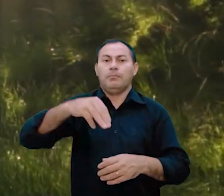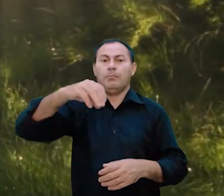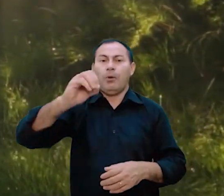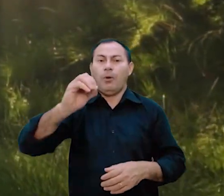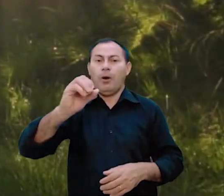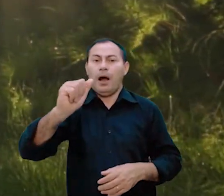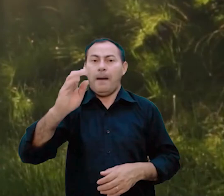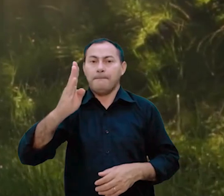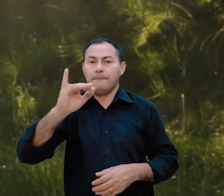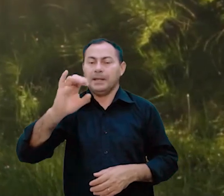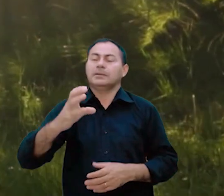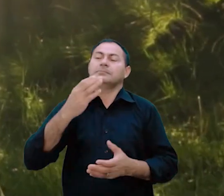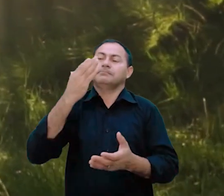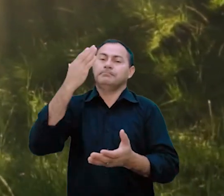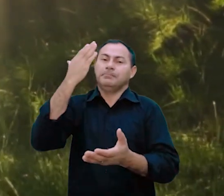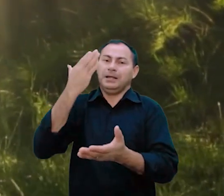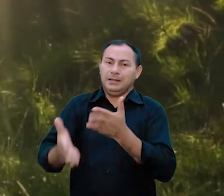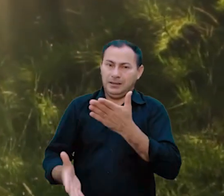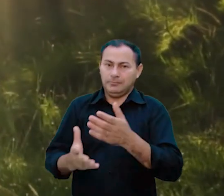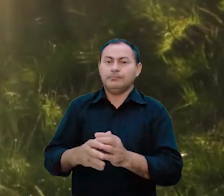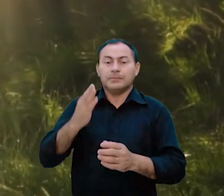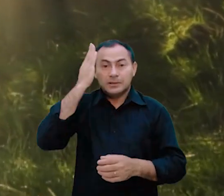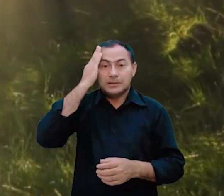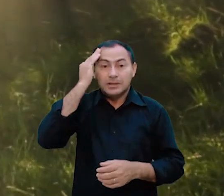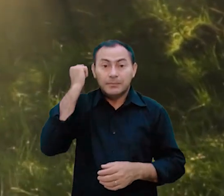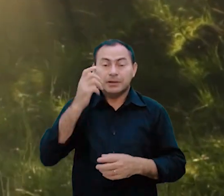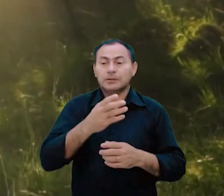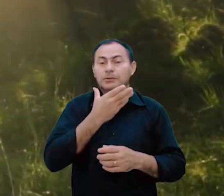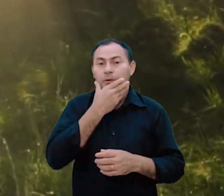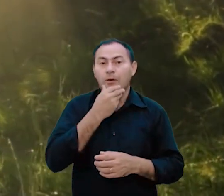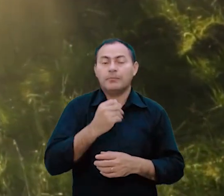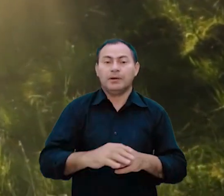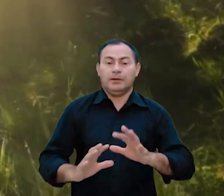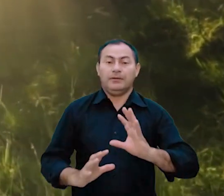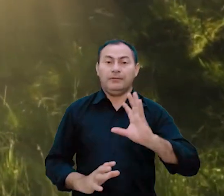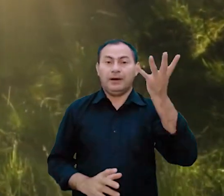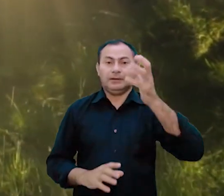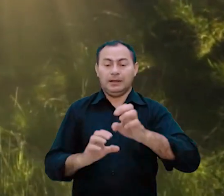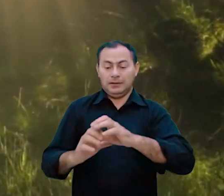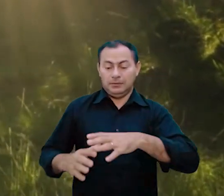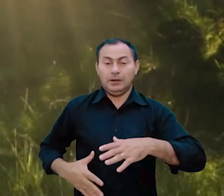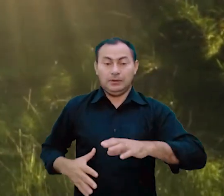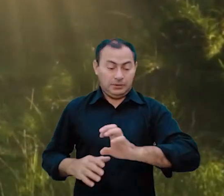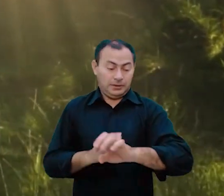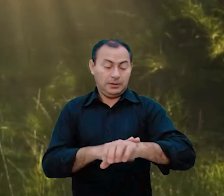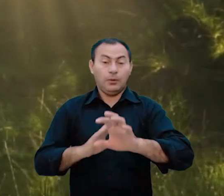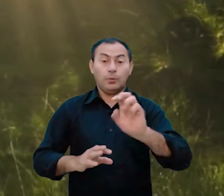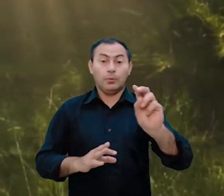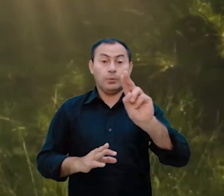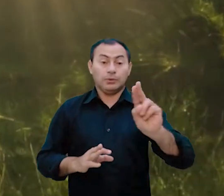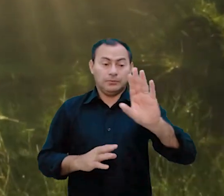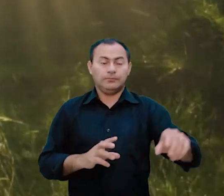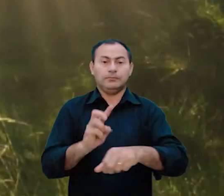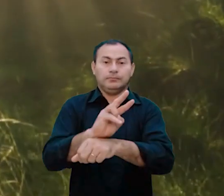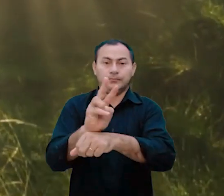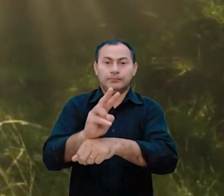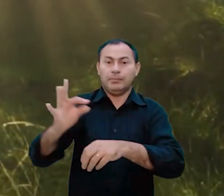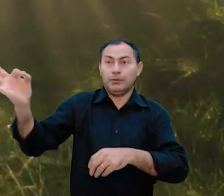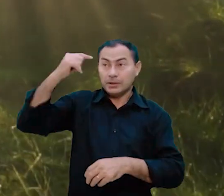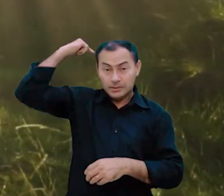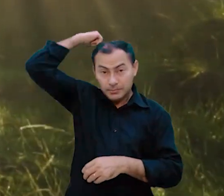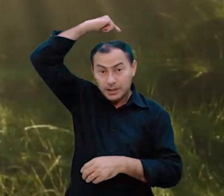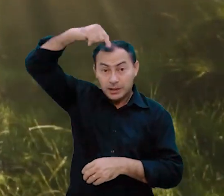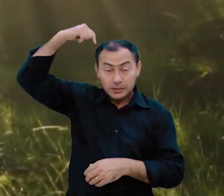revolução e os moabitas foram vencidos. A única coisa que sabemos sobre esse homem, além do fato de que era canhoto, é que era